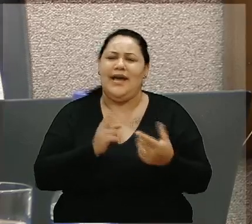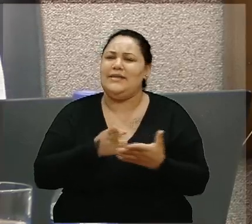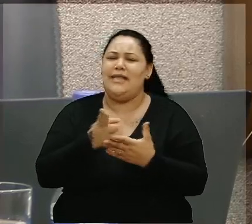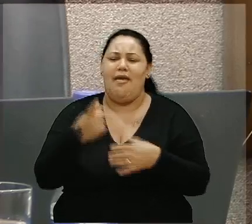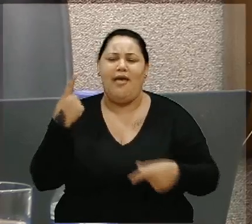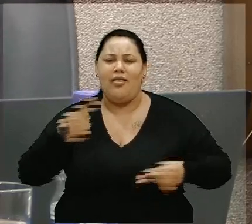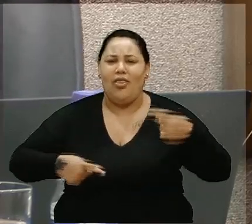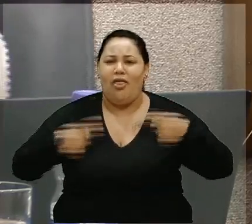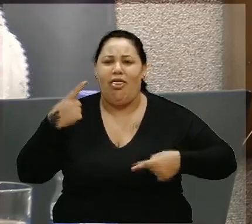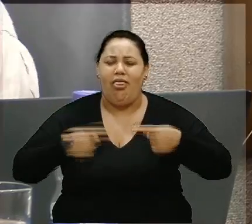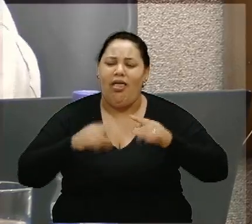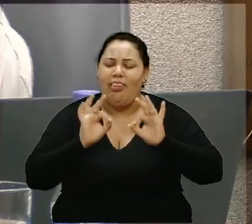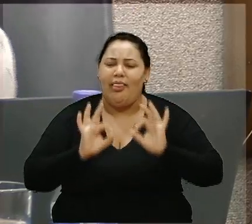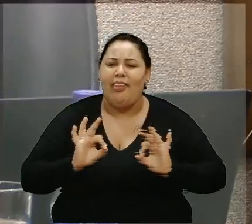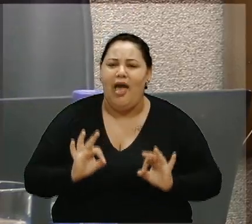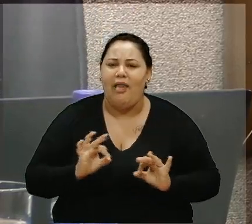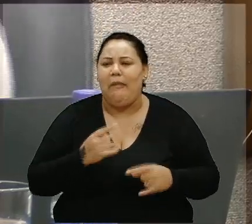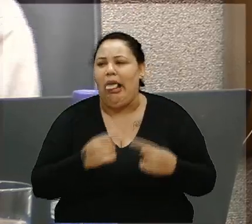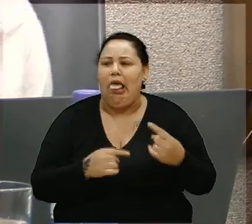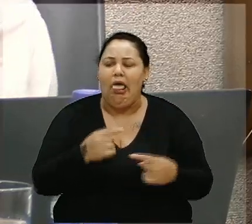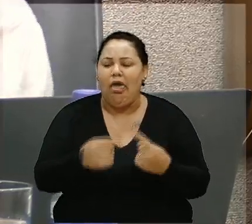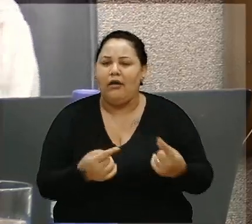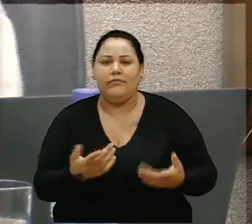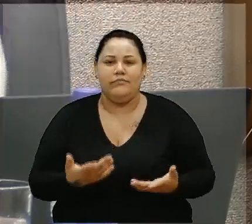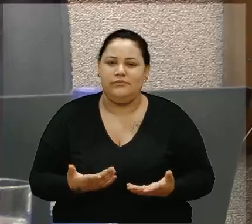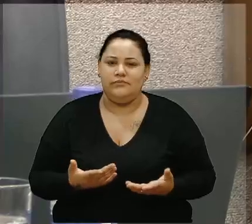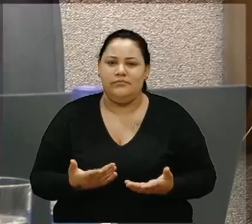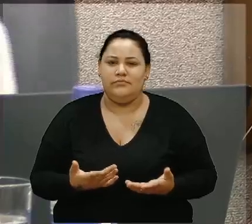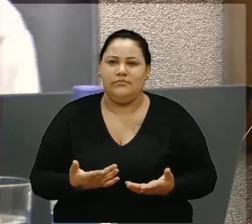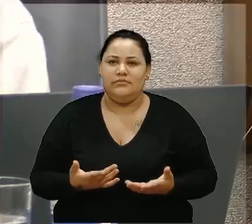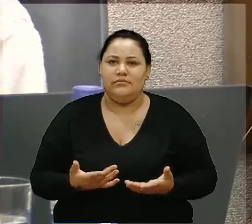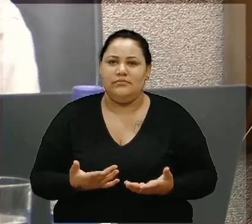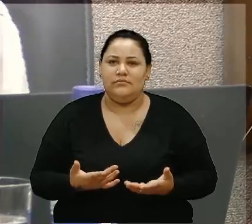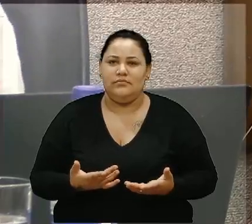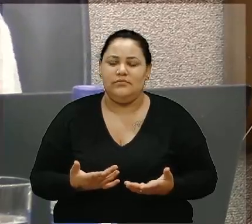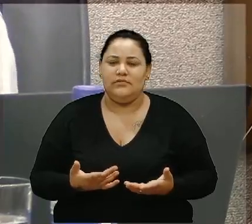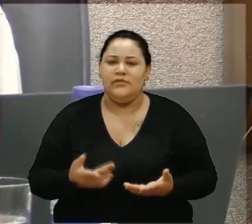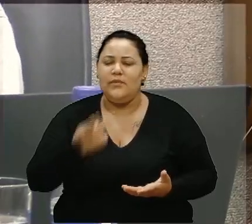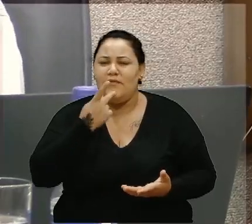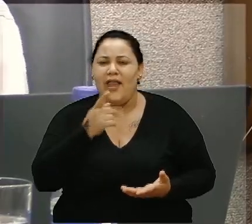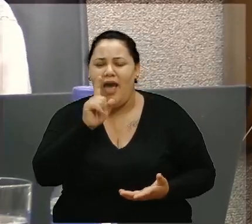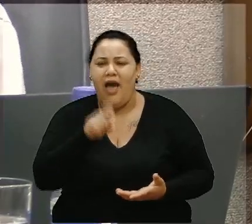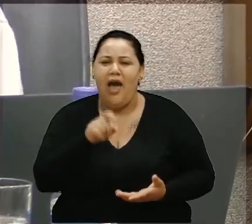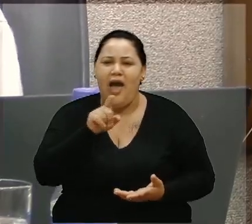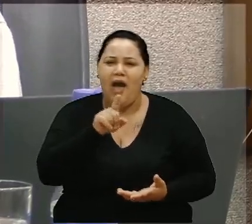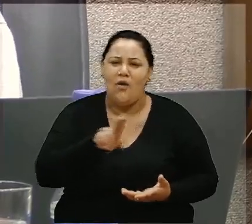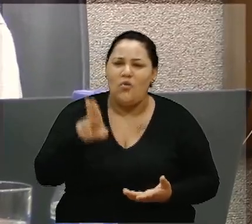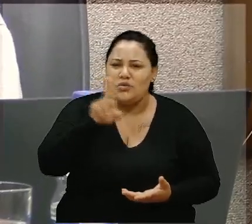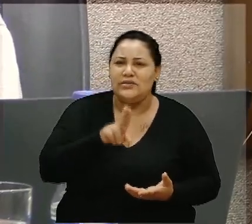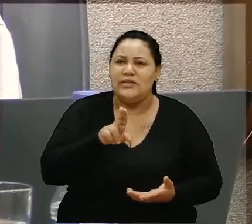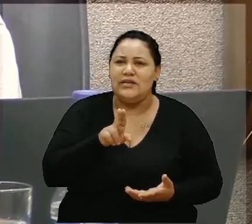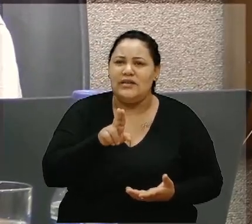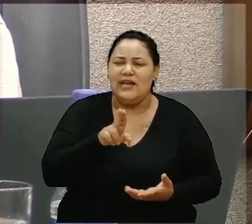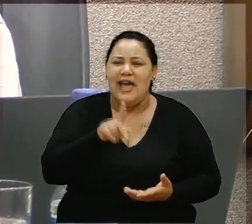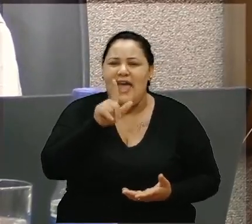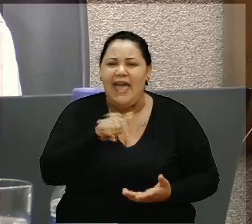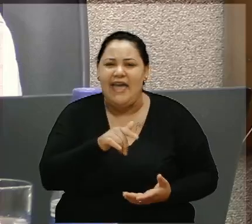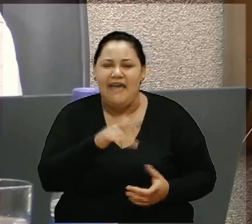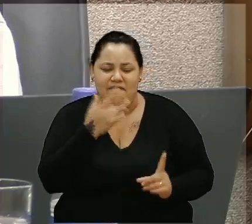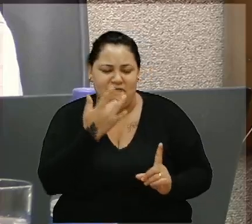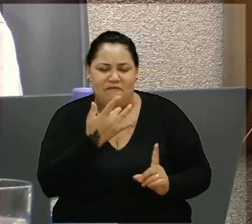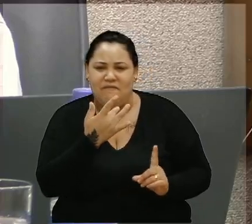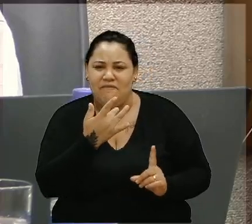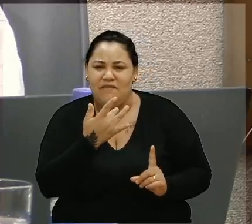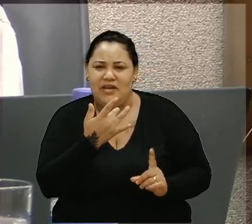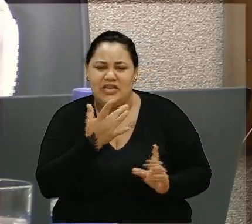discutir essas questões, que é o acadelamento, vamos usar essa palavra mais forte, é o acadelamento